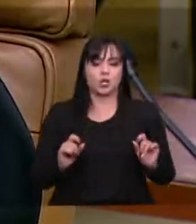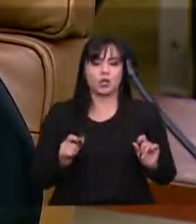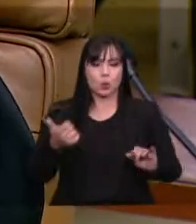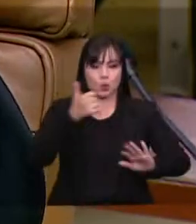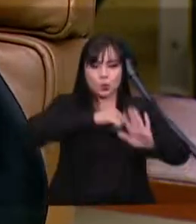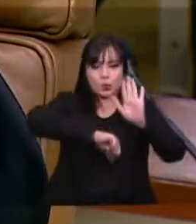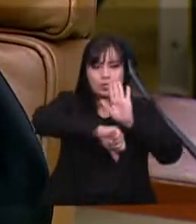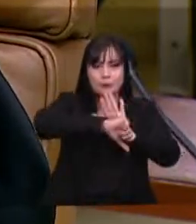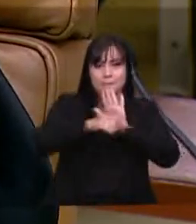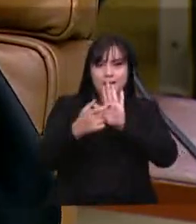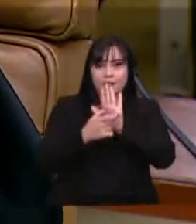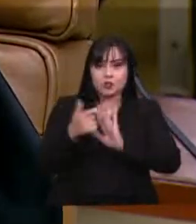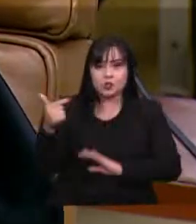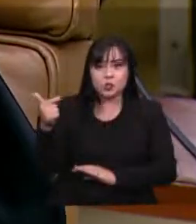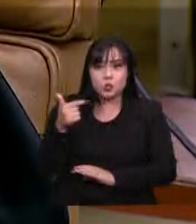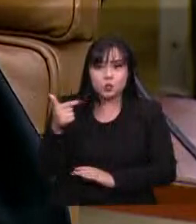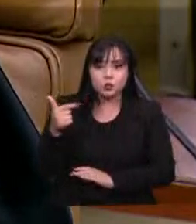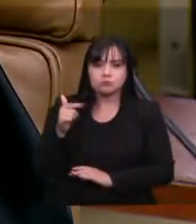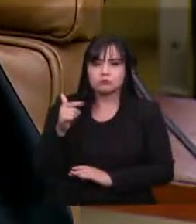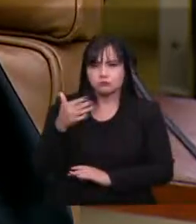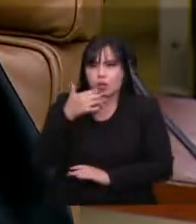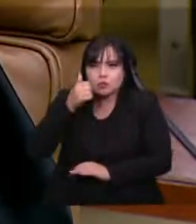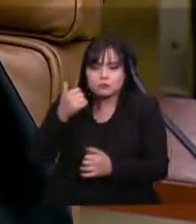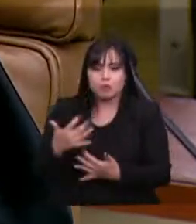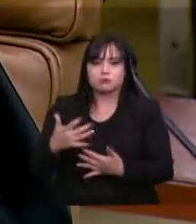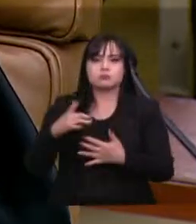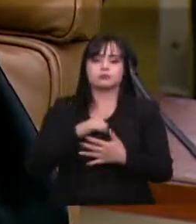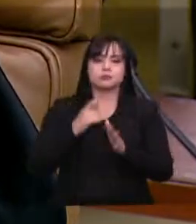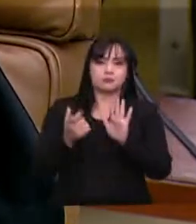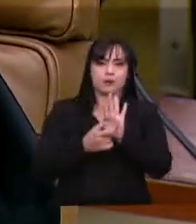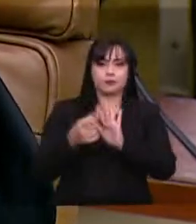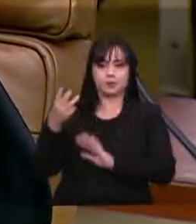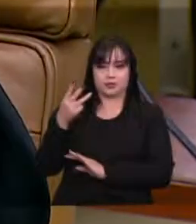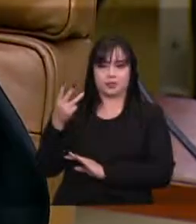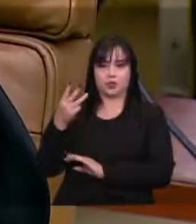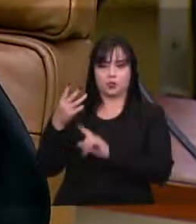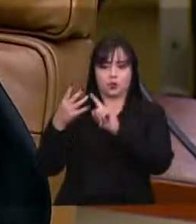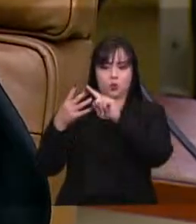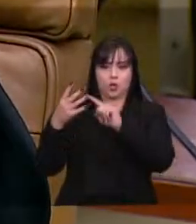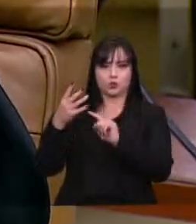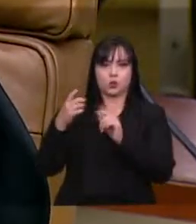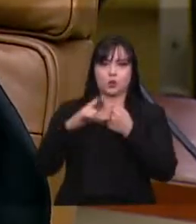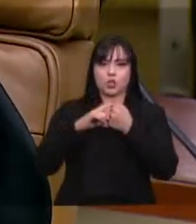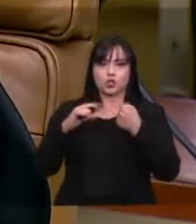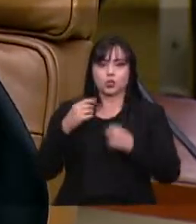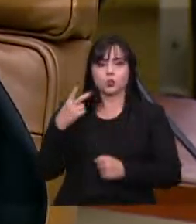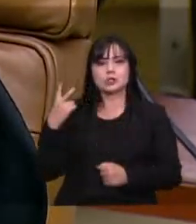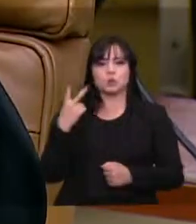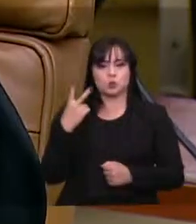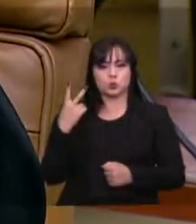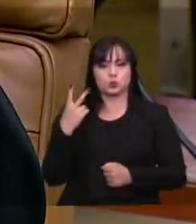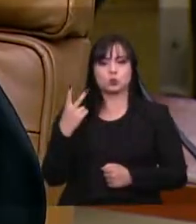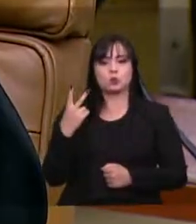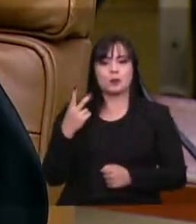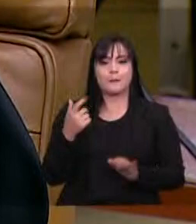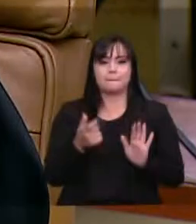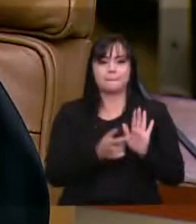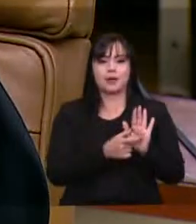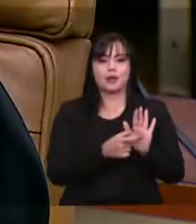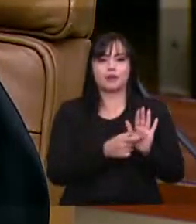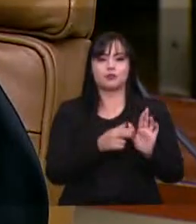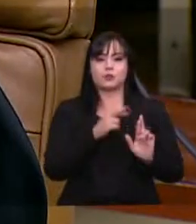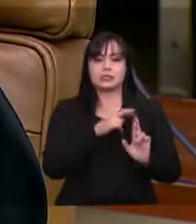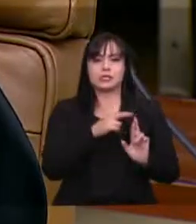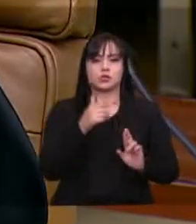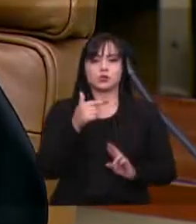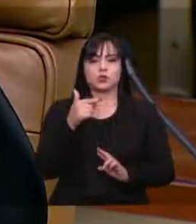previsto no parágrafo segundo ou melhor dizendo nos parágrafos terceiro e quarto do artigo segundo esses parágrafos